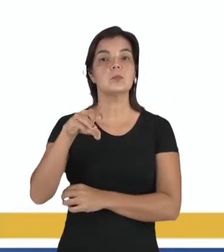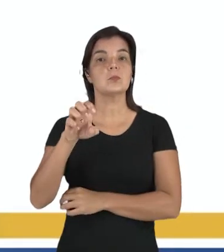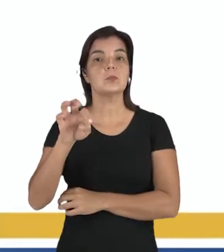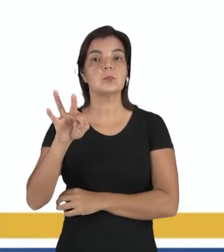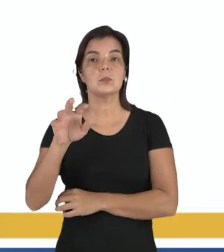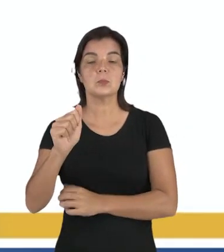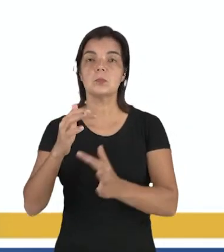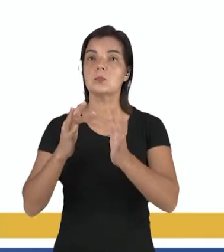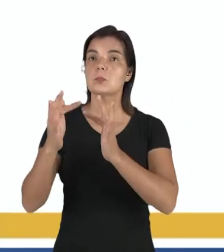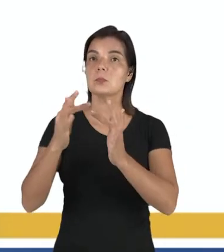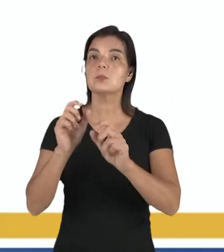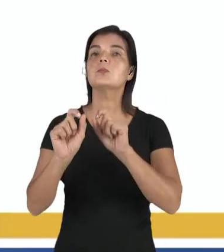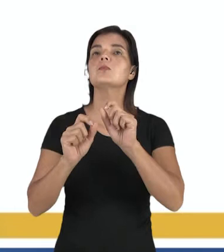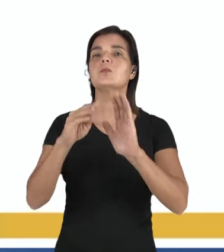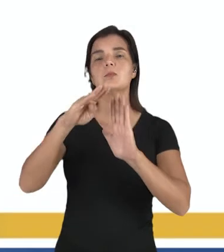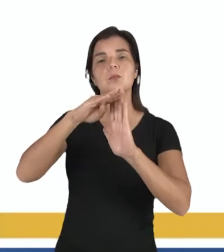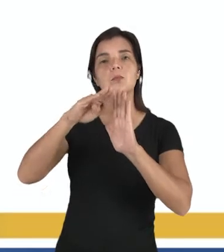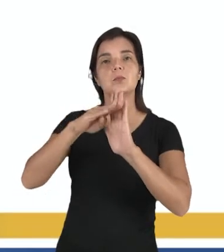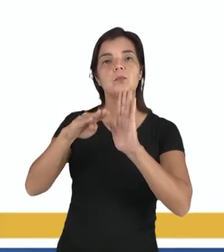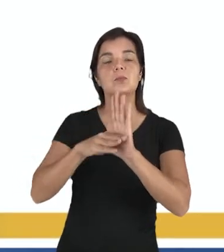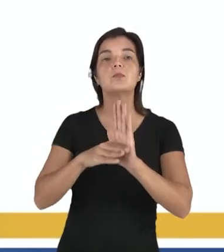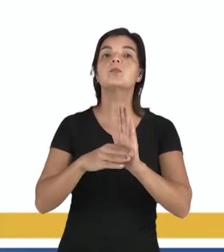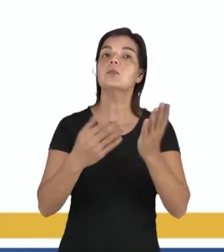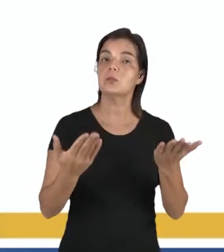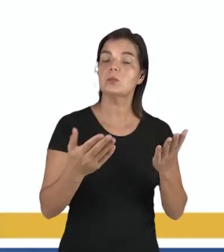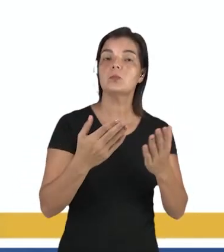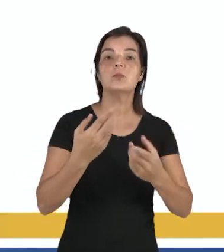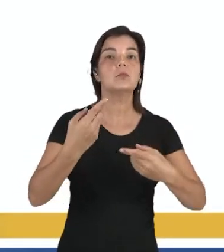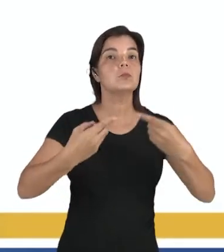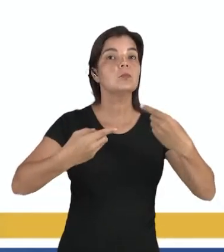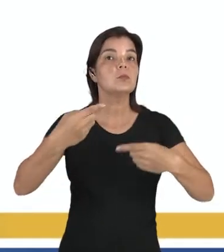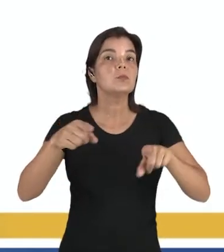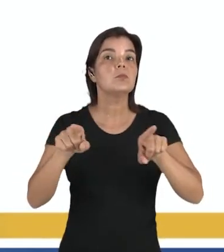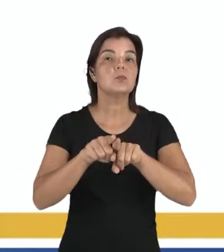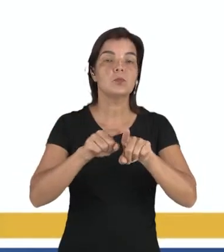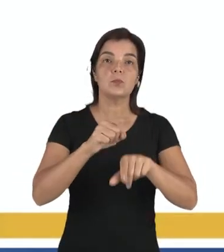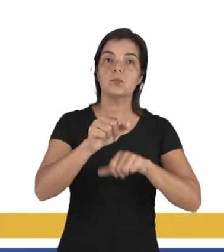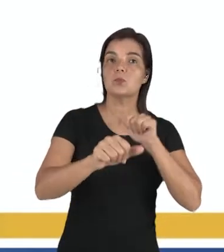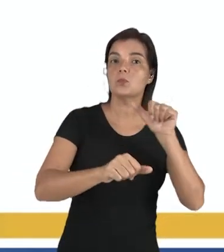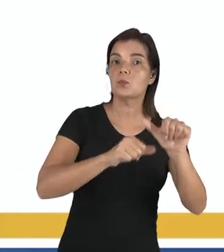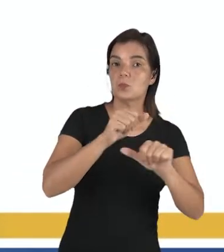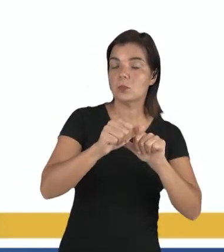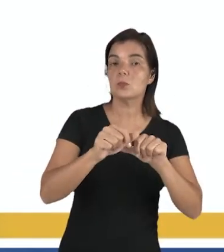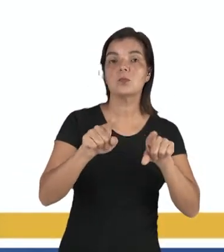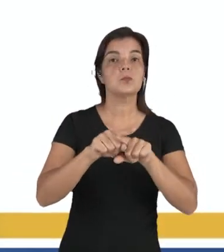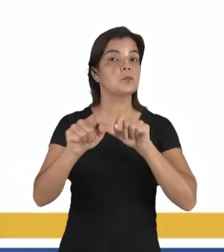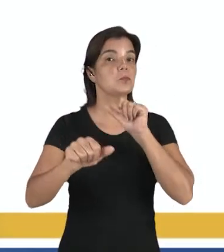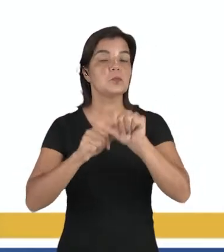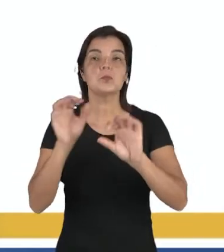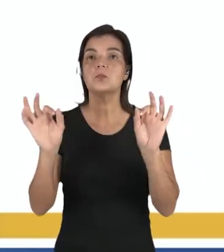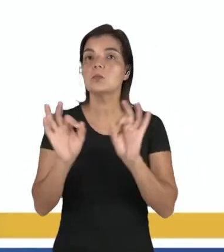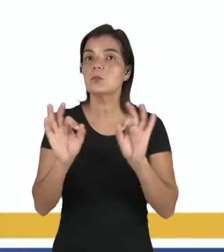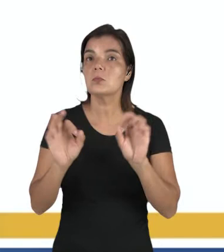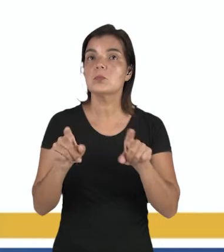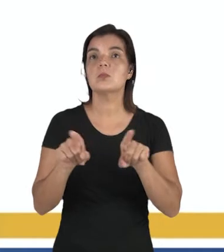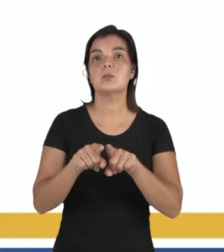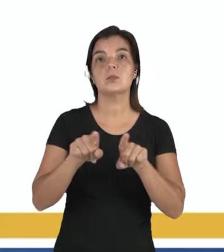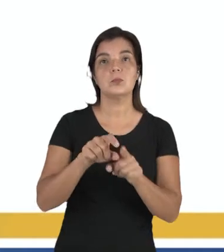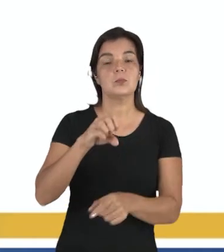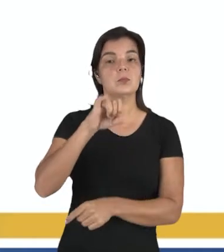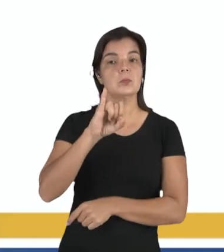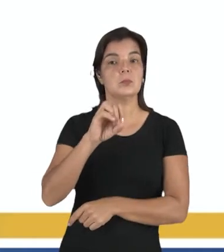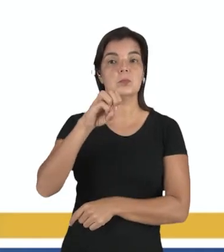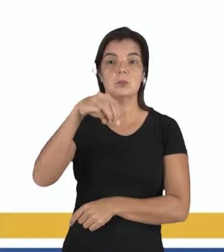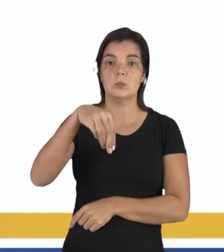e o critério do que é físico e o que é metafísico é de acordo com o que é mutável e com o que é imutável, critérios de mutabilidade